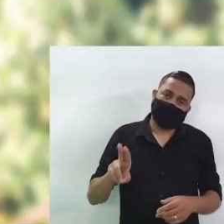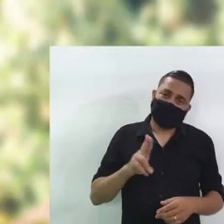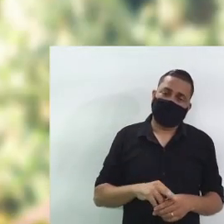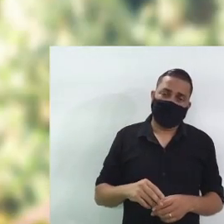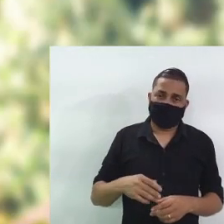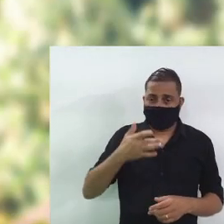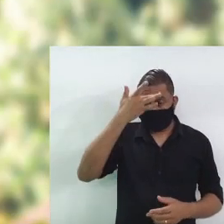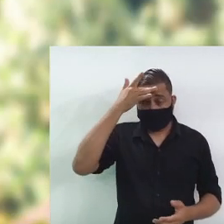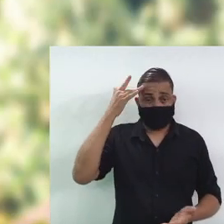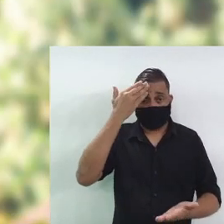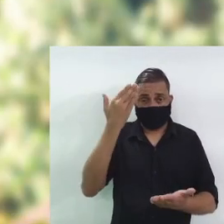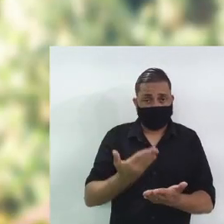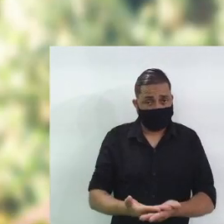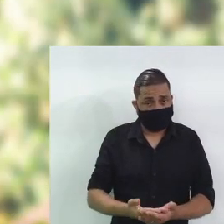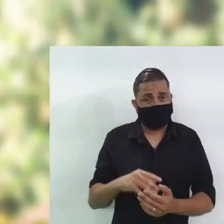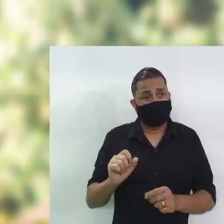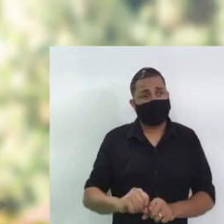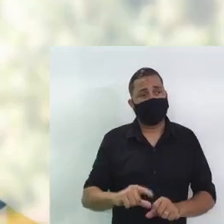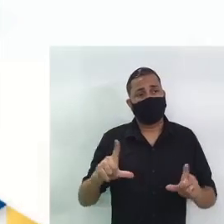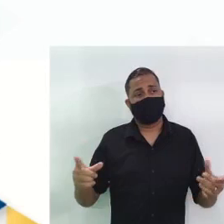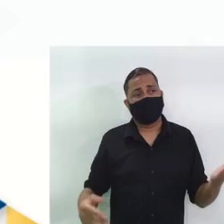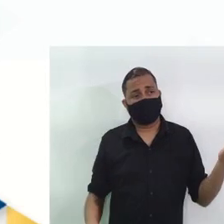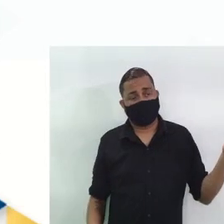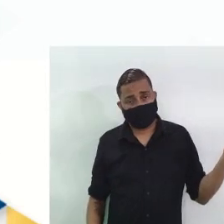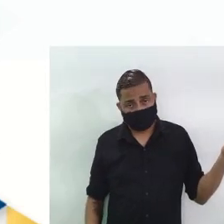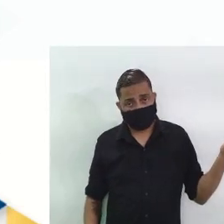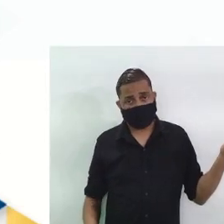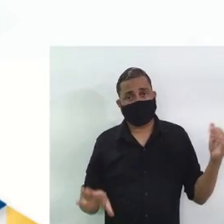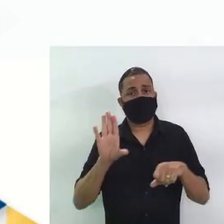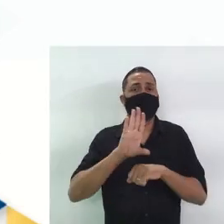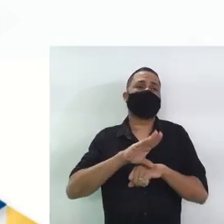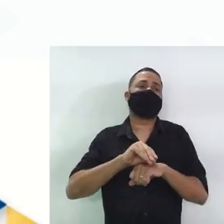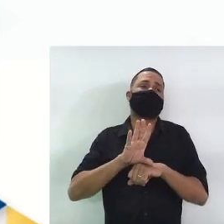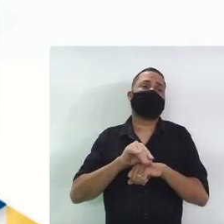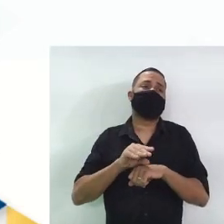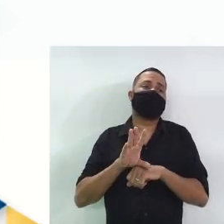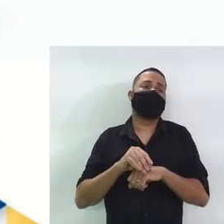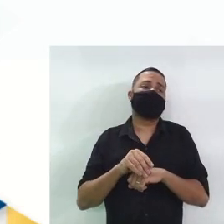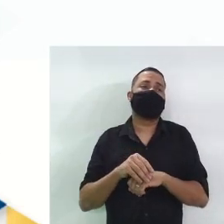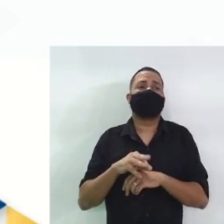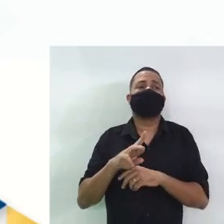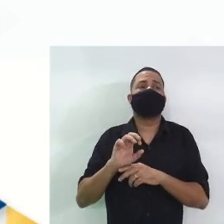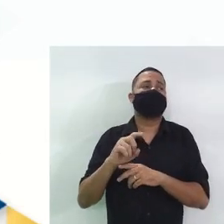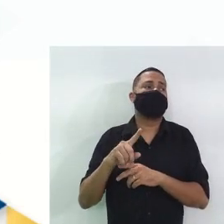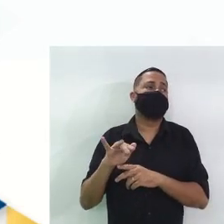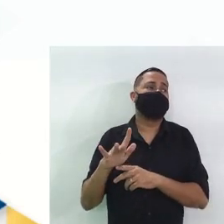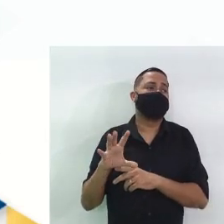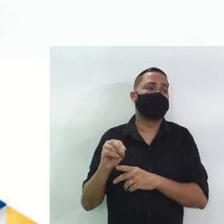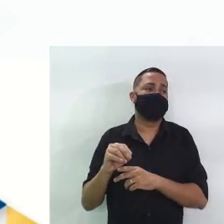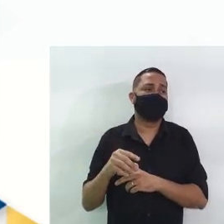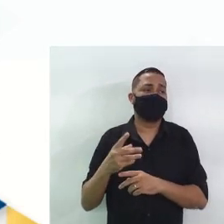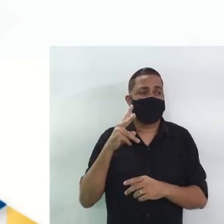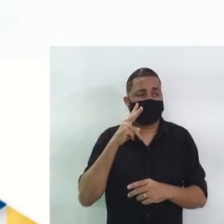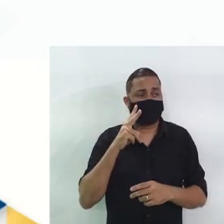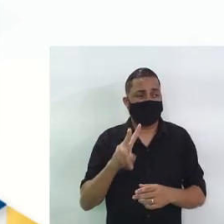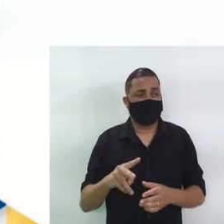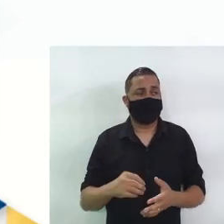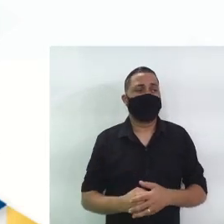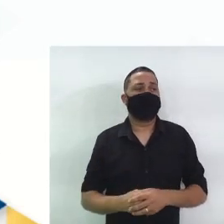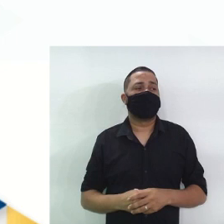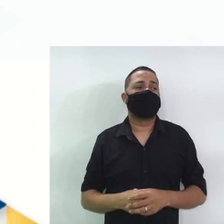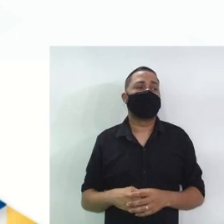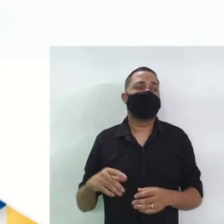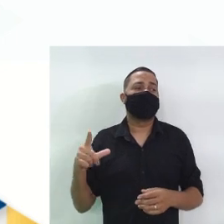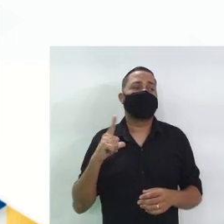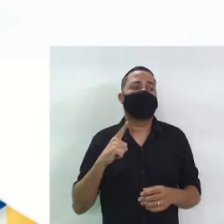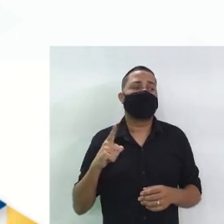devotos. E trago na tela aqui uma fotografia deste rosário. Então vejam só, aqui nós temos